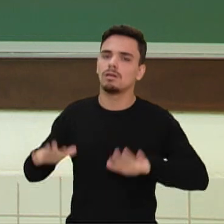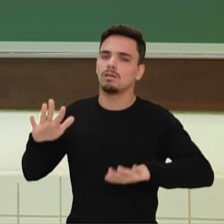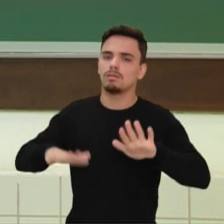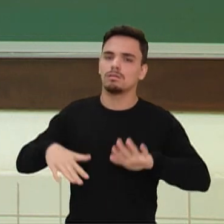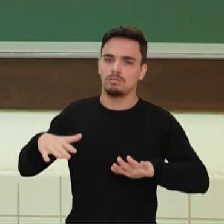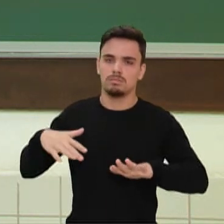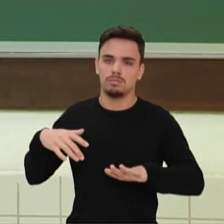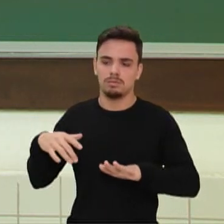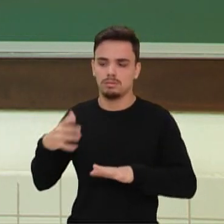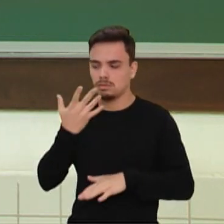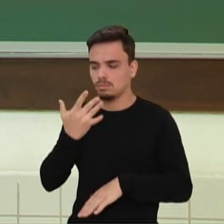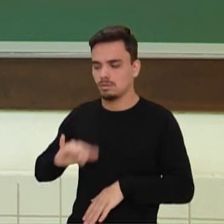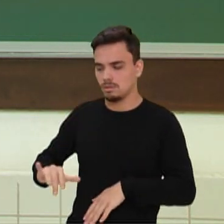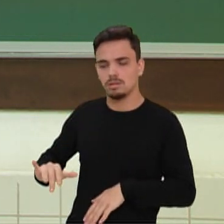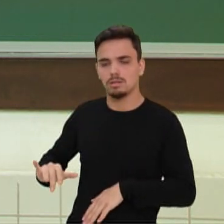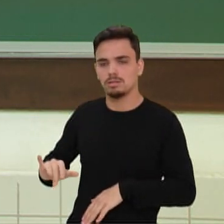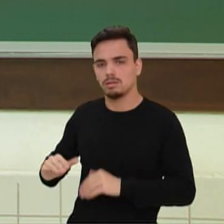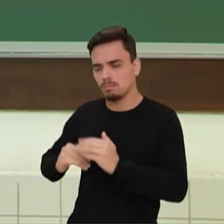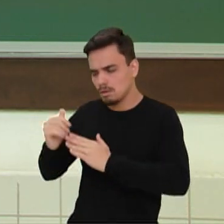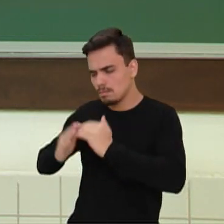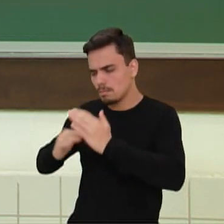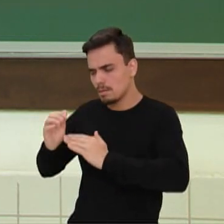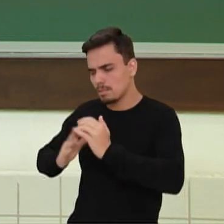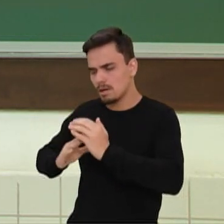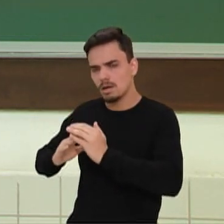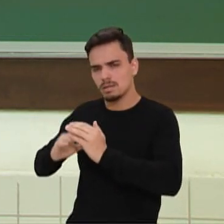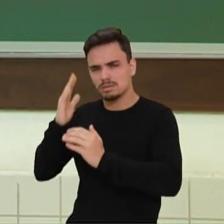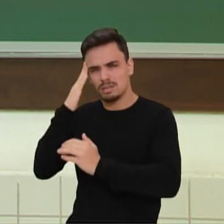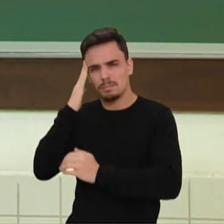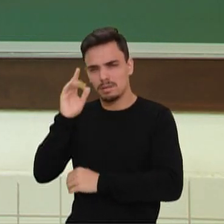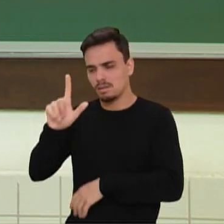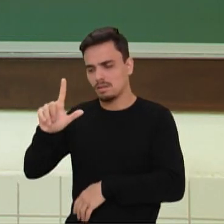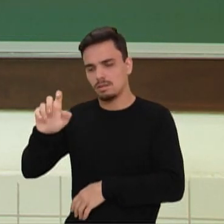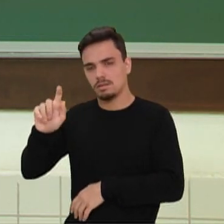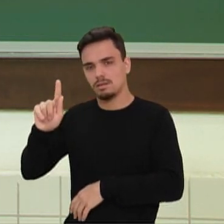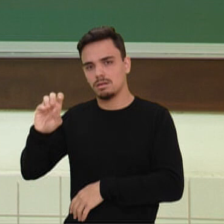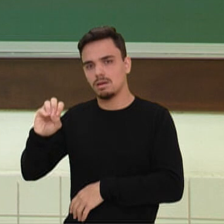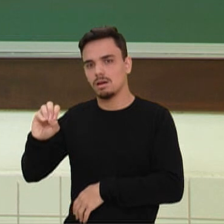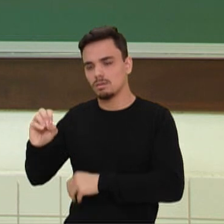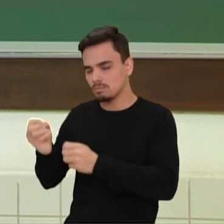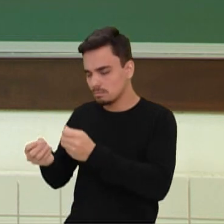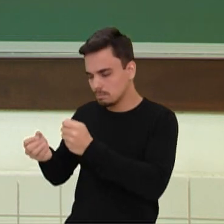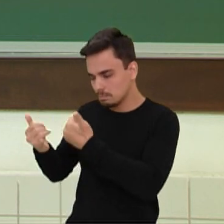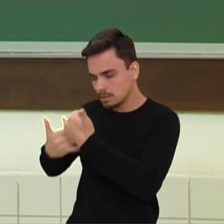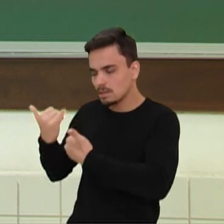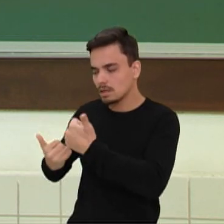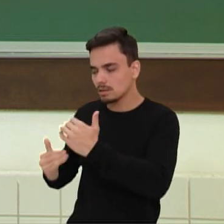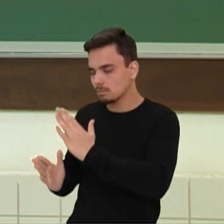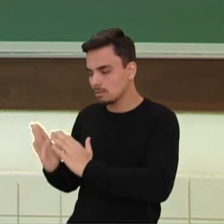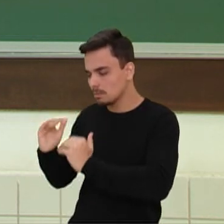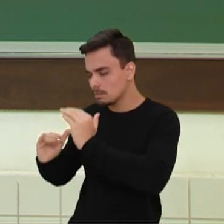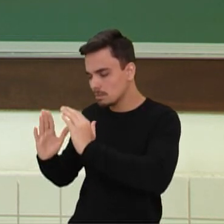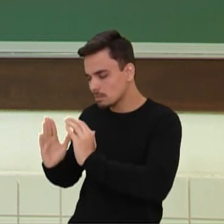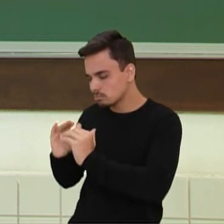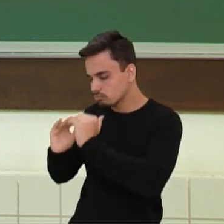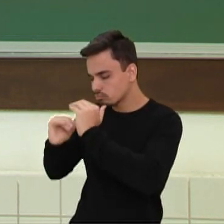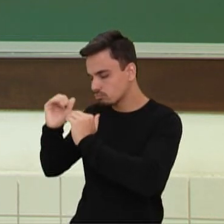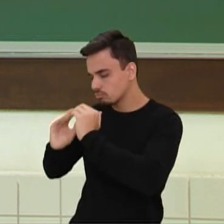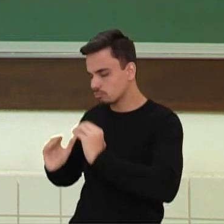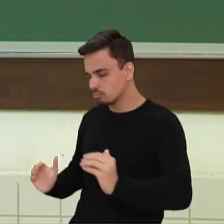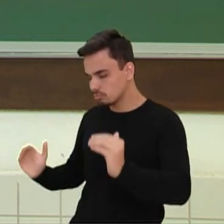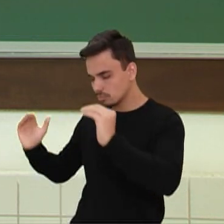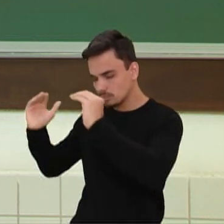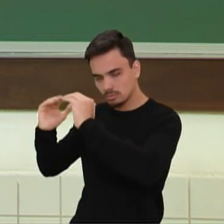um castelo de areia, ou ela brinca com aquelas pecinhas do Lego, né? E ela faz ali uma belíssima construção, e